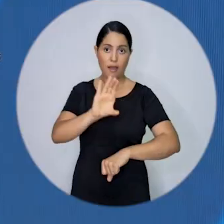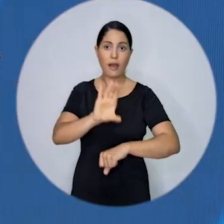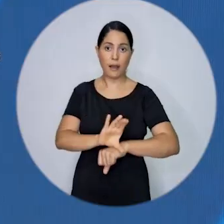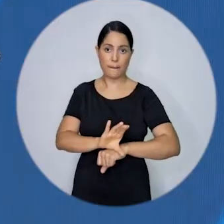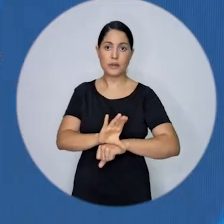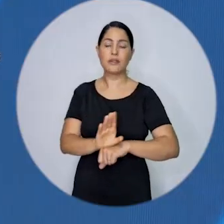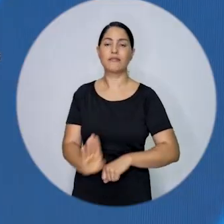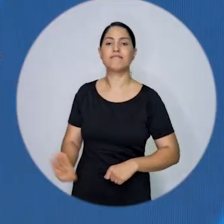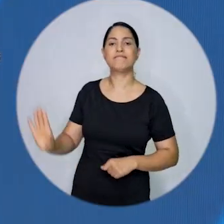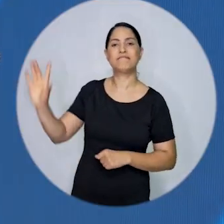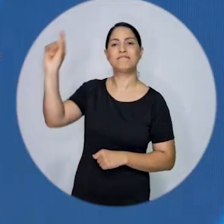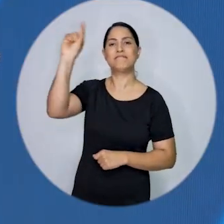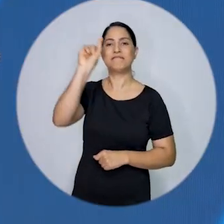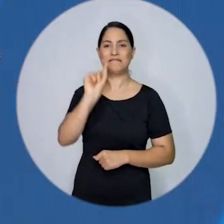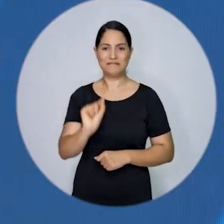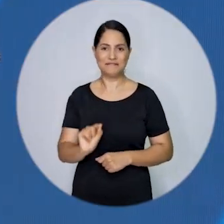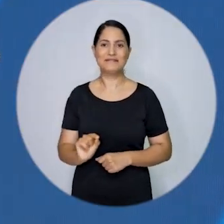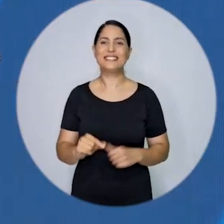advocacia.